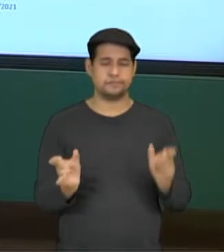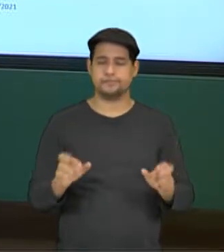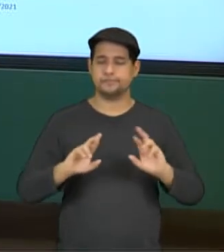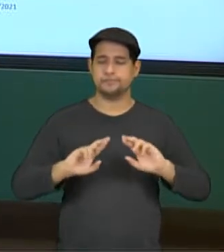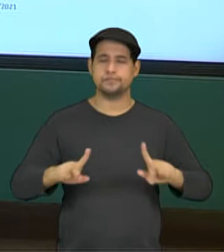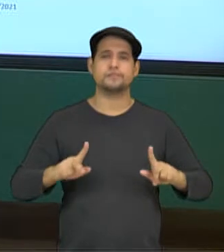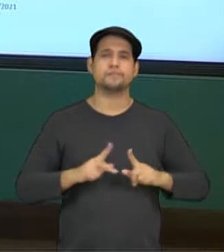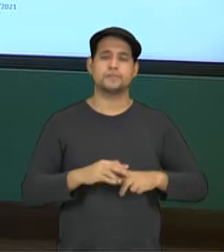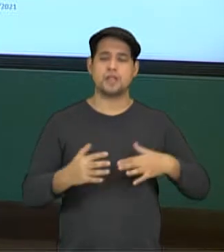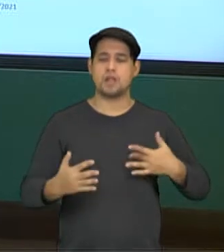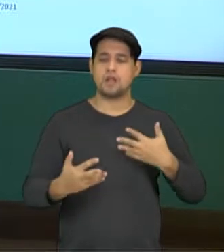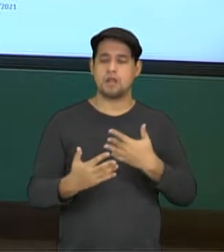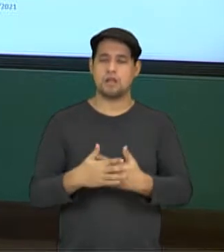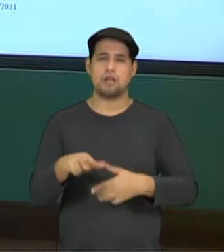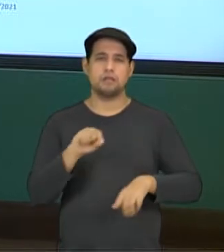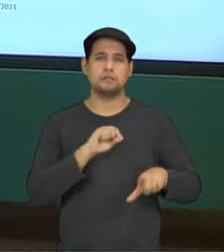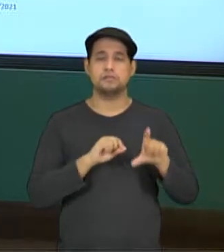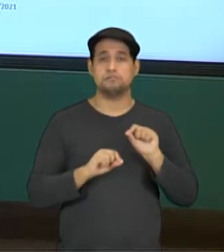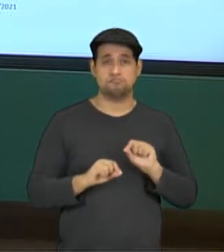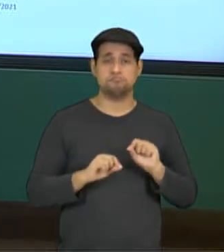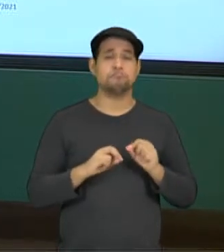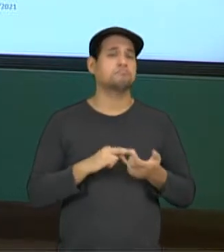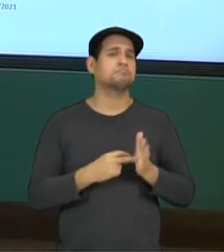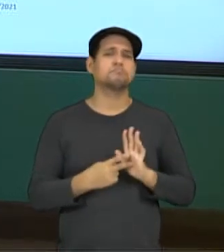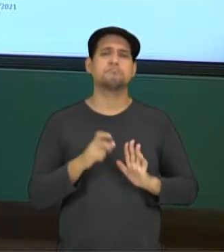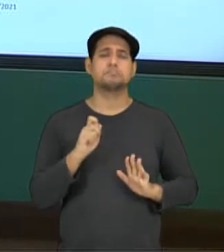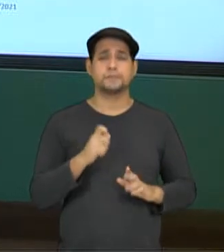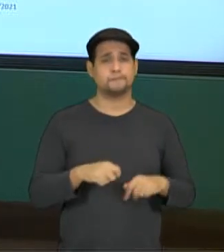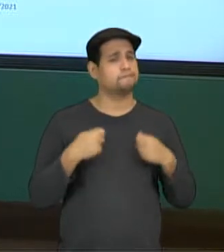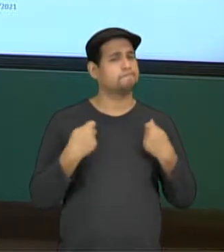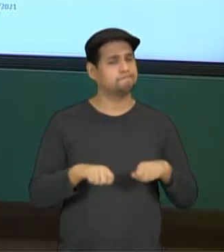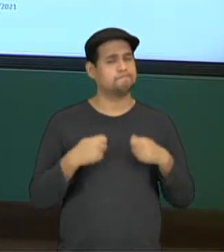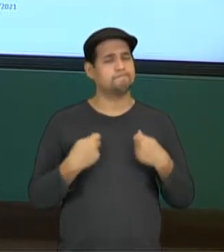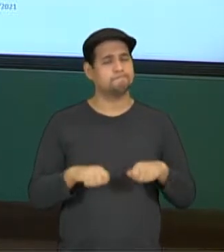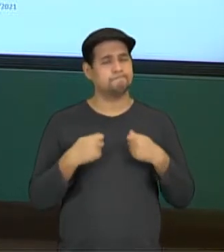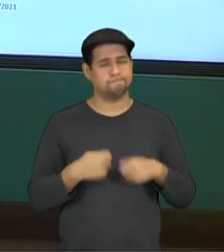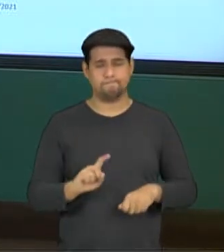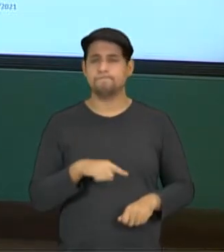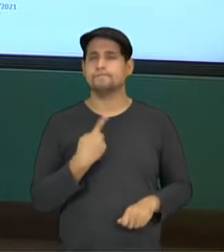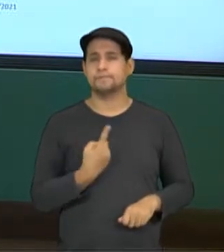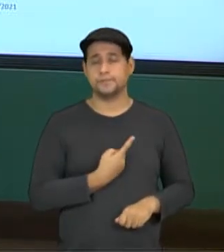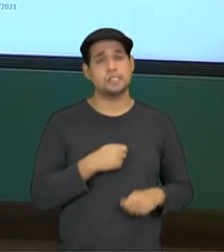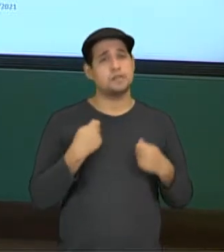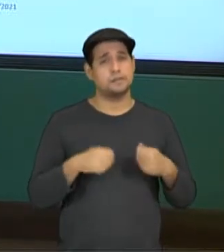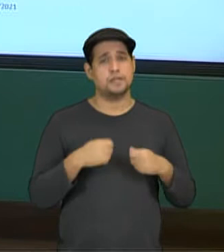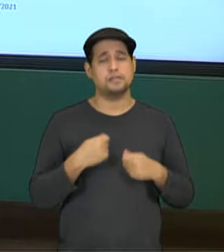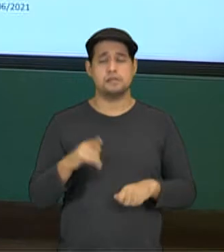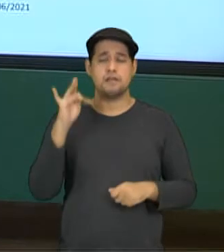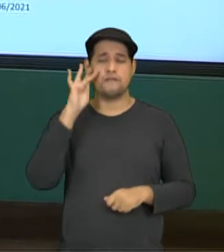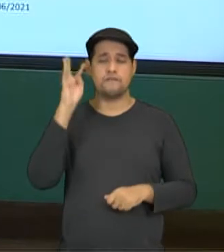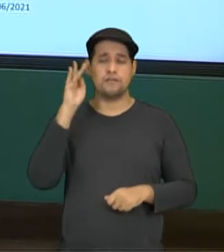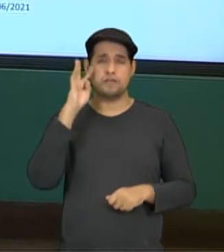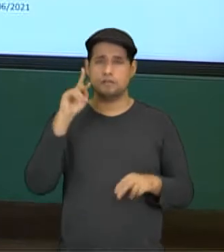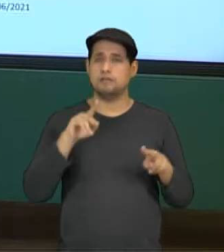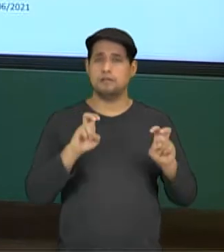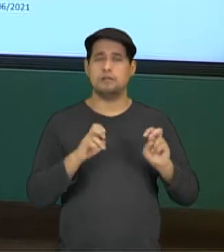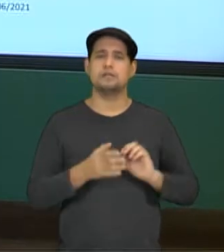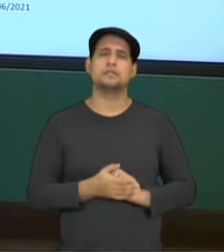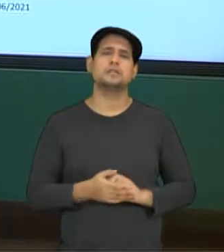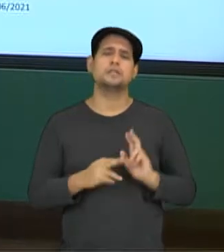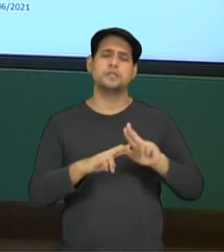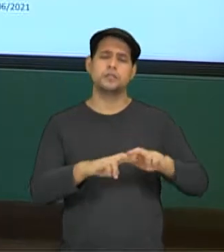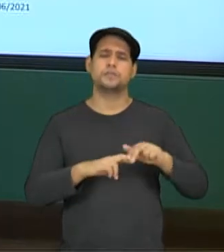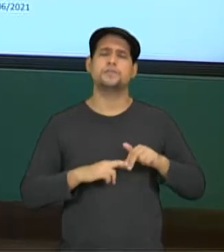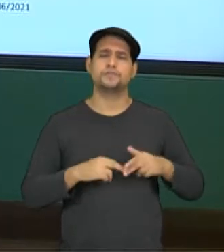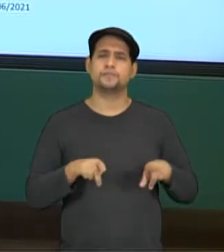o processo de tomada de decisão é algo que exige muito de nós e devemos refletir sobre isso, né? Por